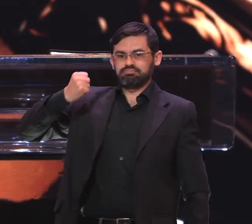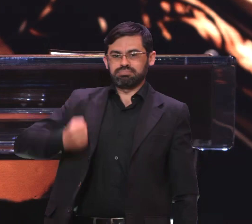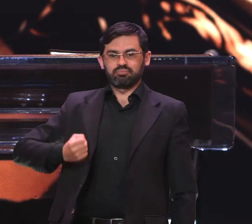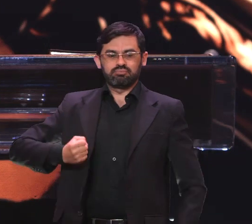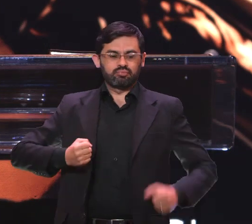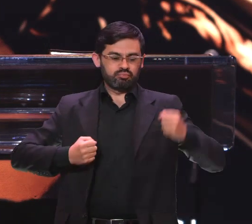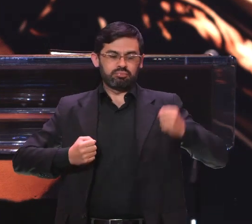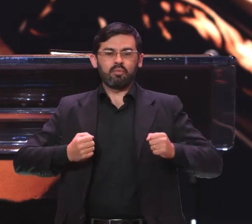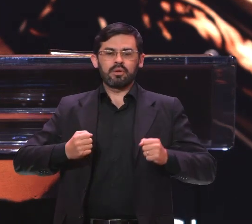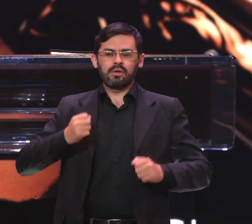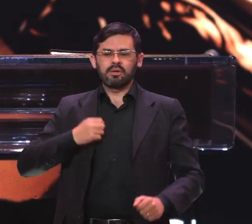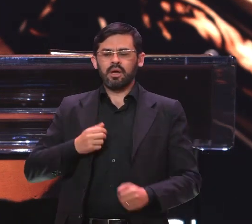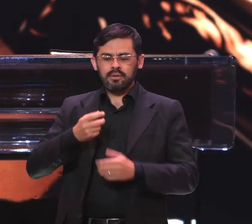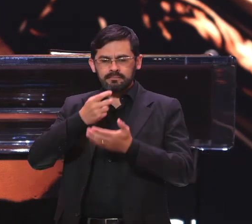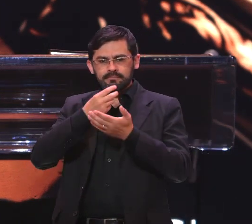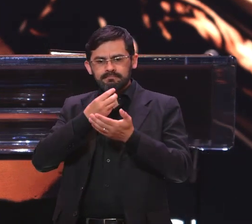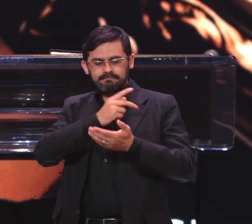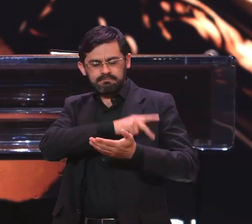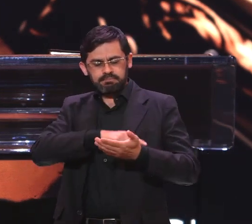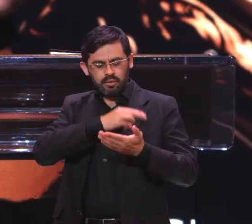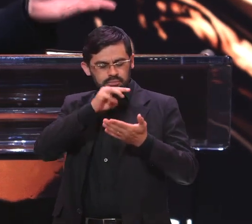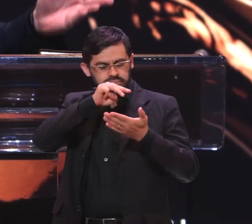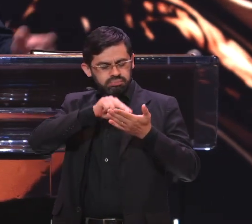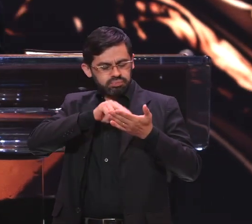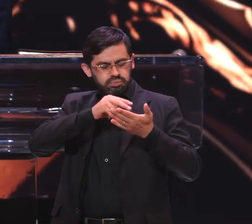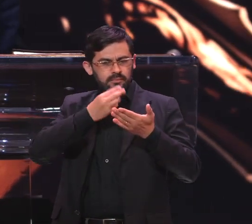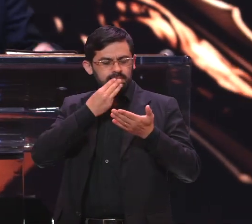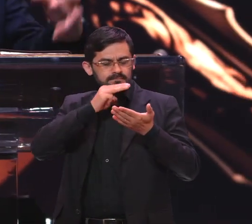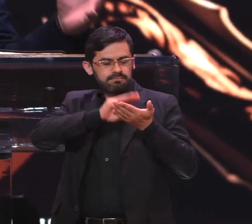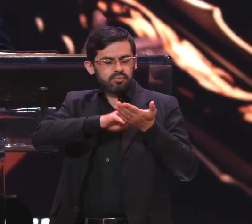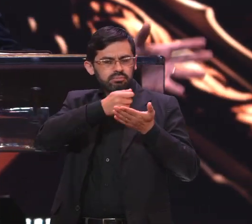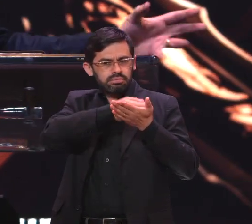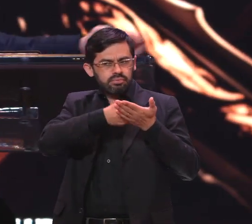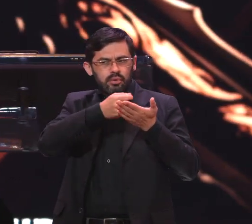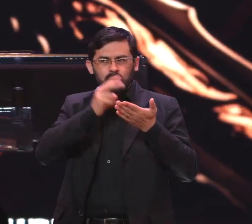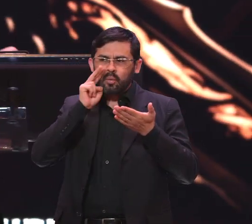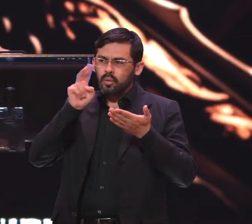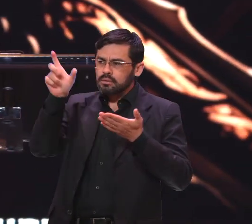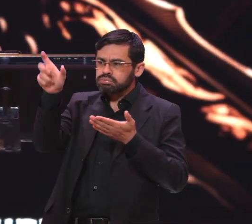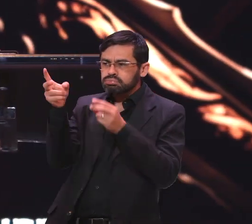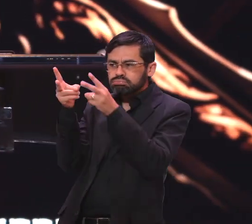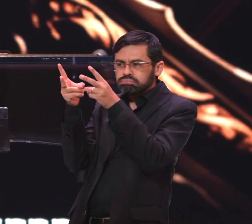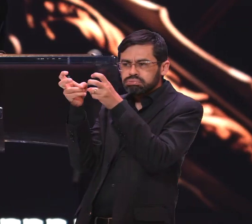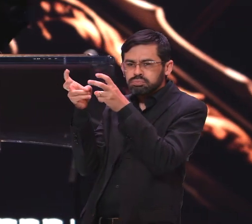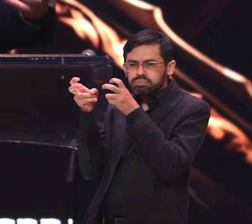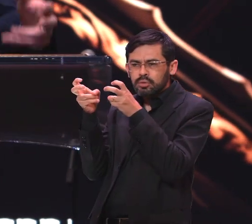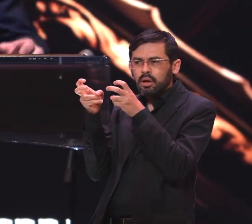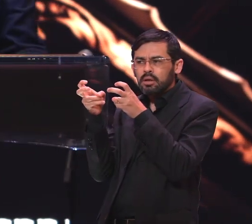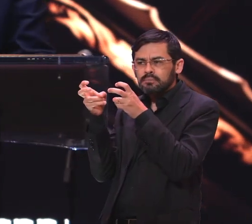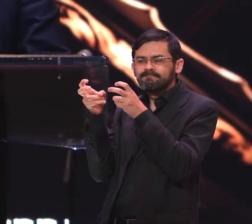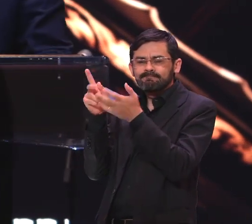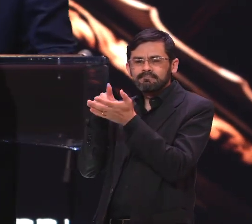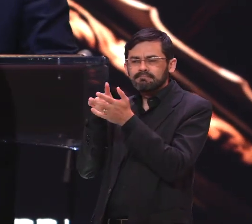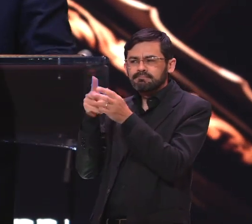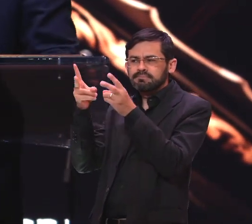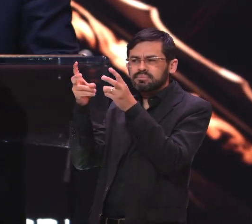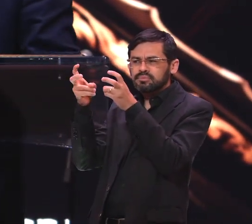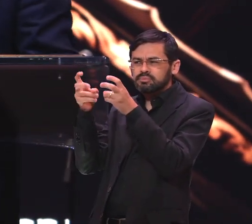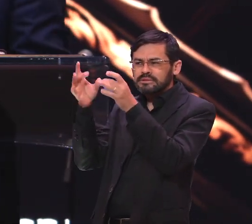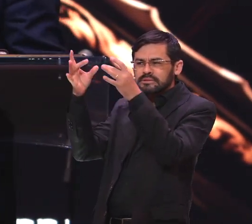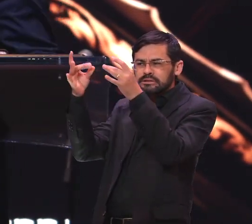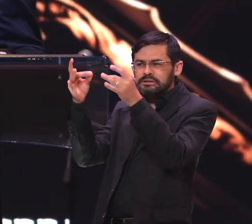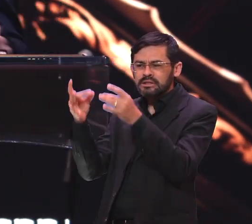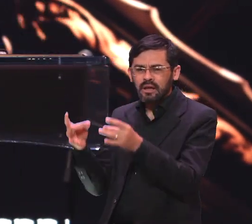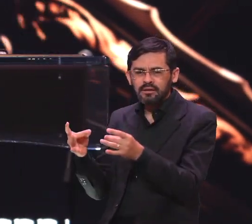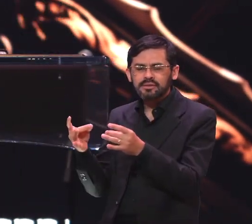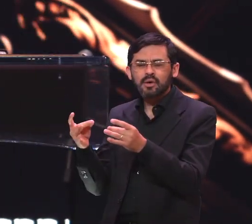horas, e olhando as armas daqueles guardas, daqueles soldados romanos, ele é inspirado a falar a